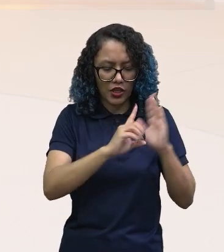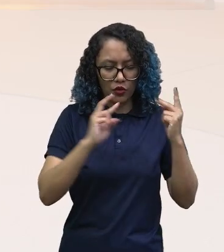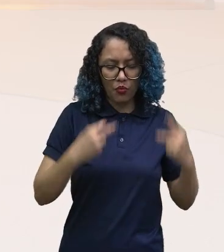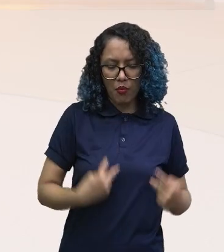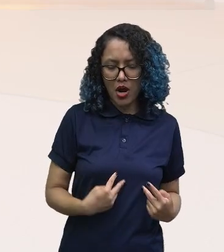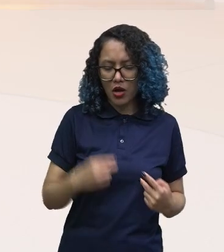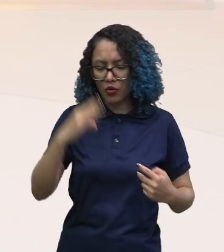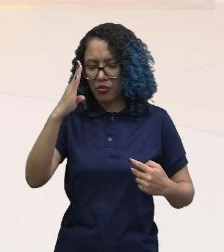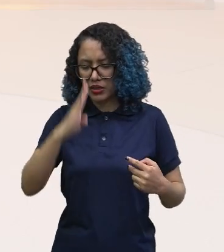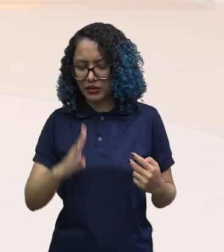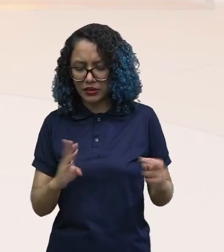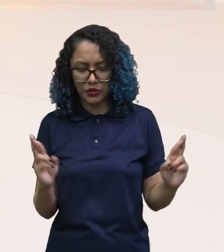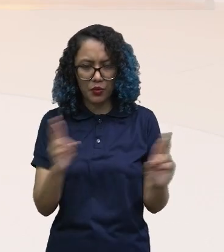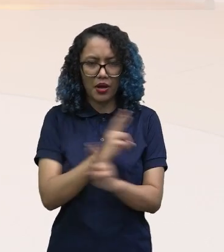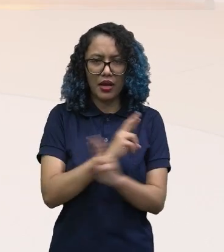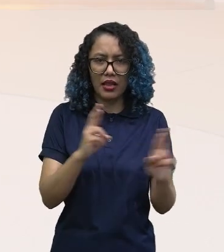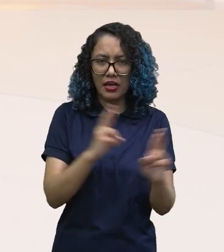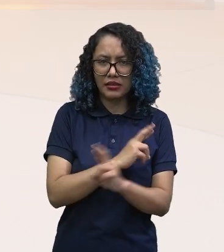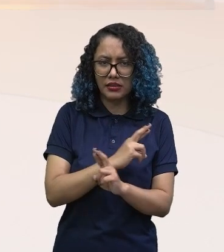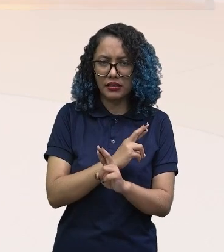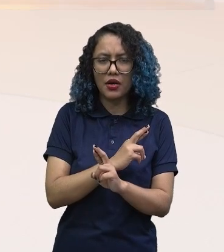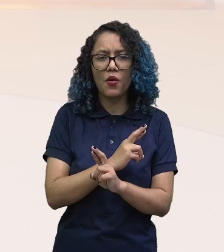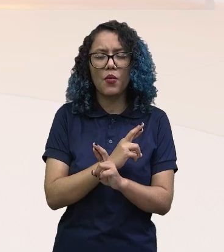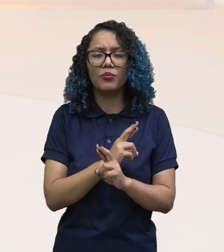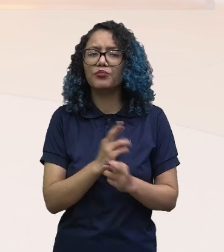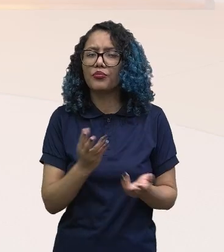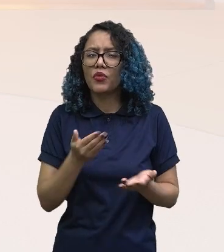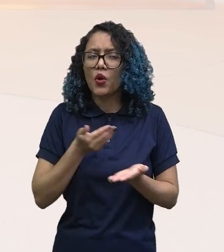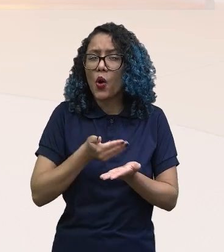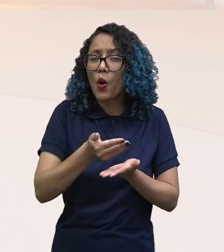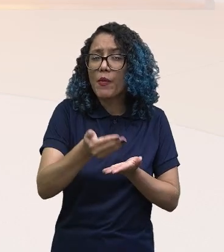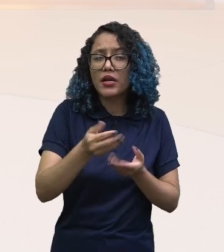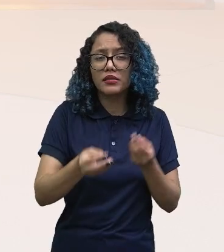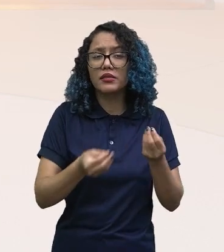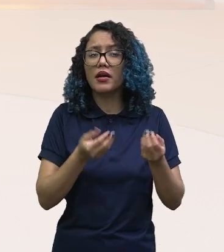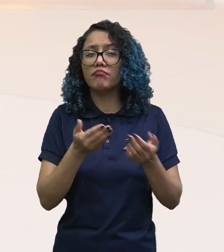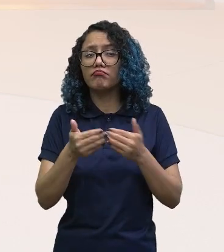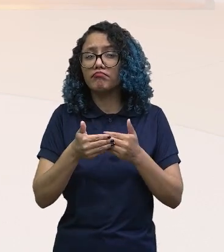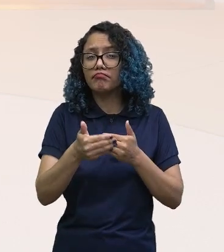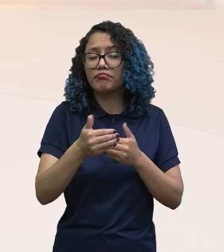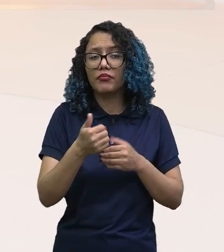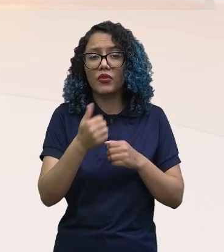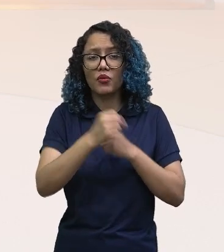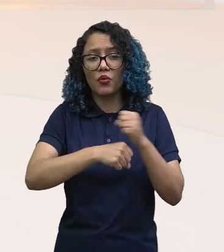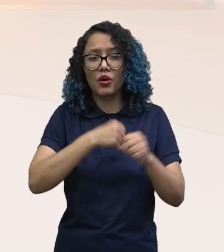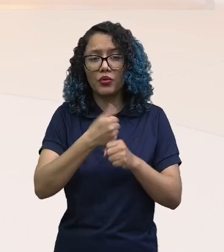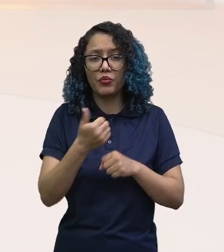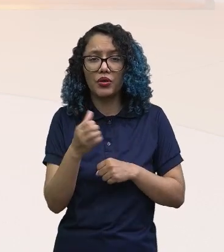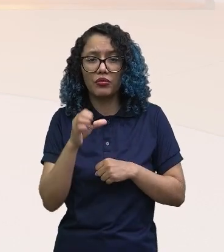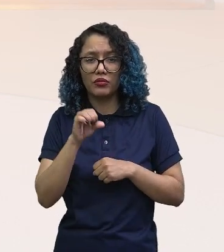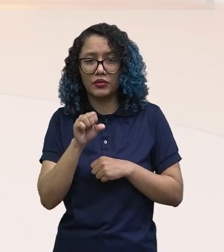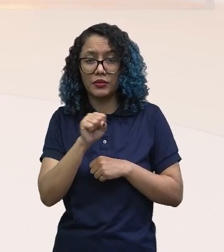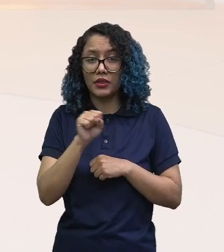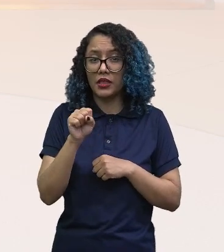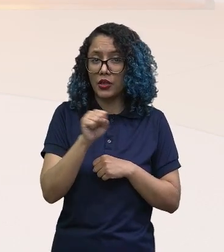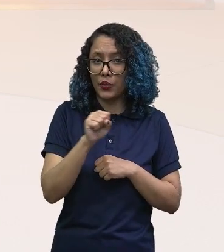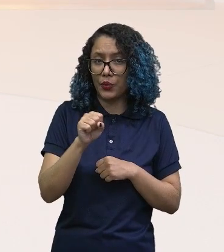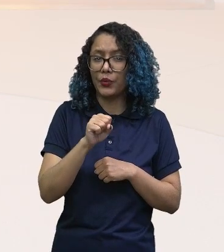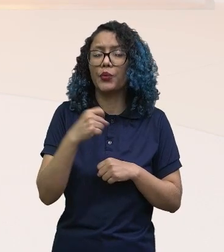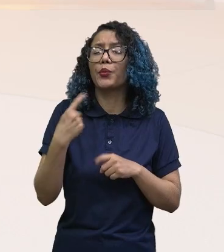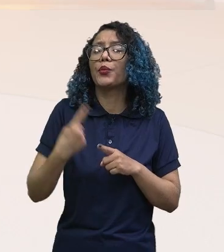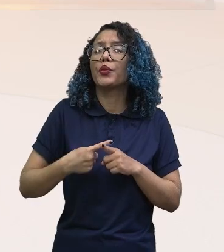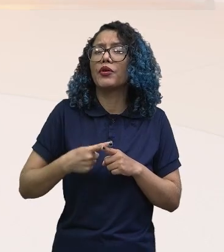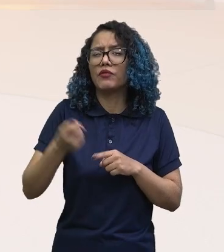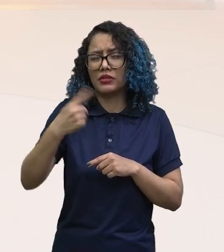Brasil, ele torna-se latente a partir de 1988. Pois você aí